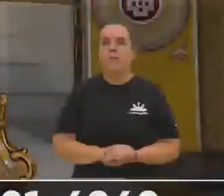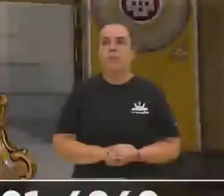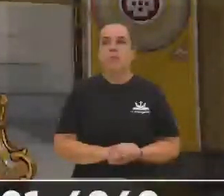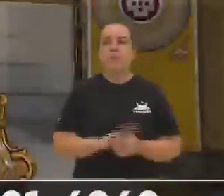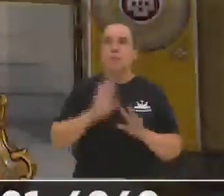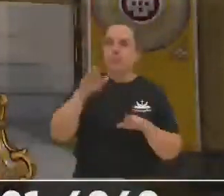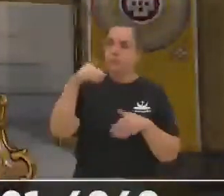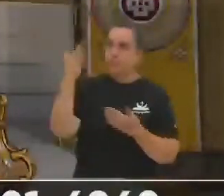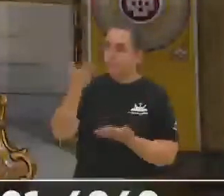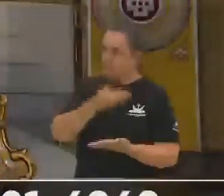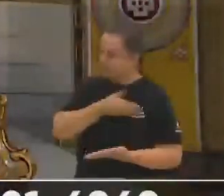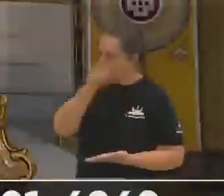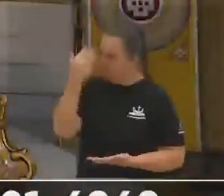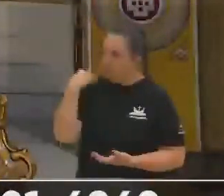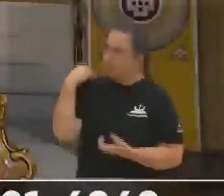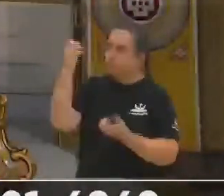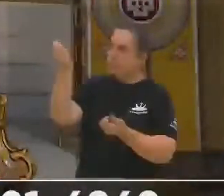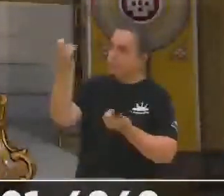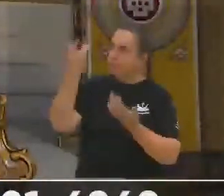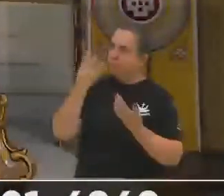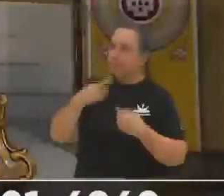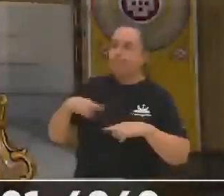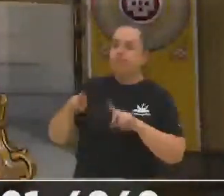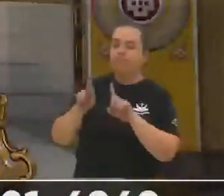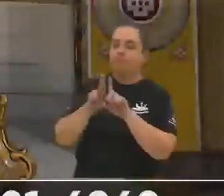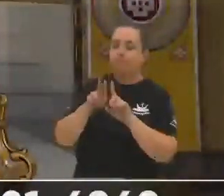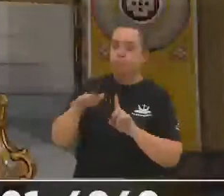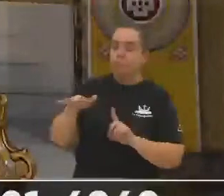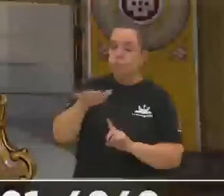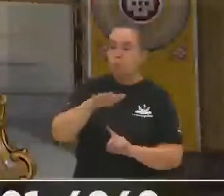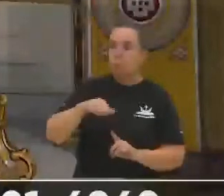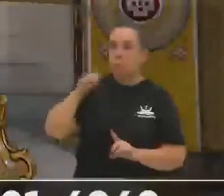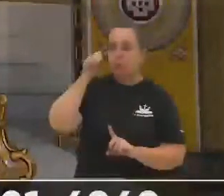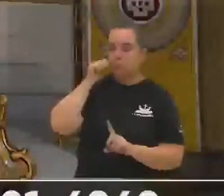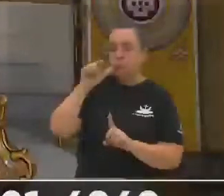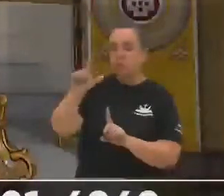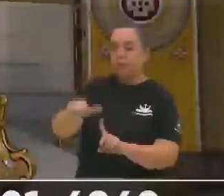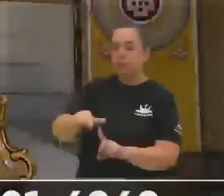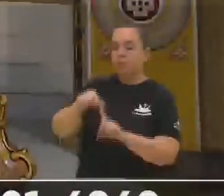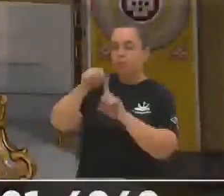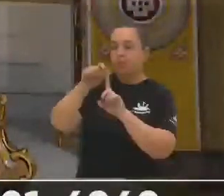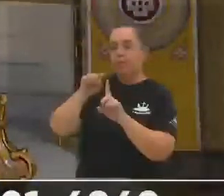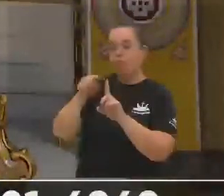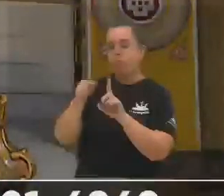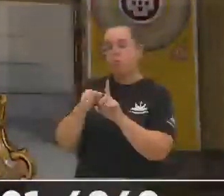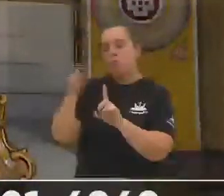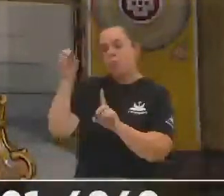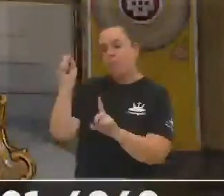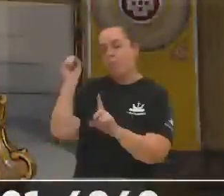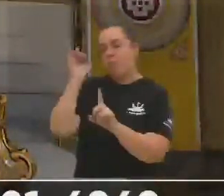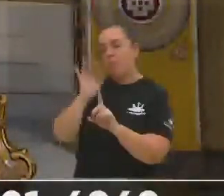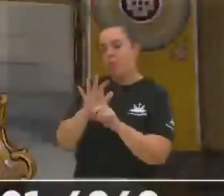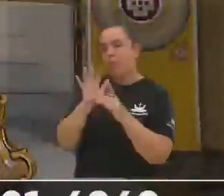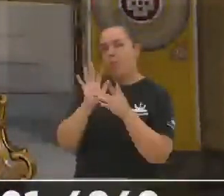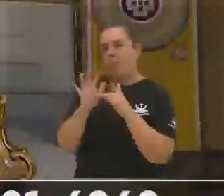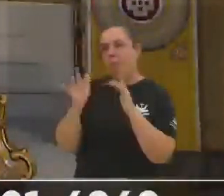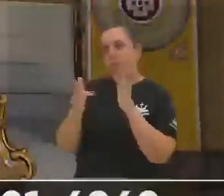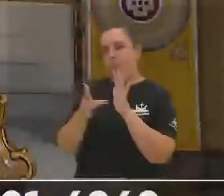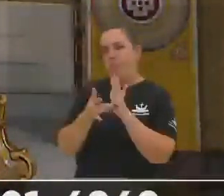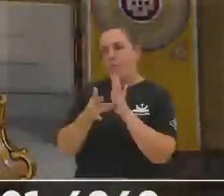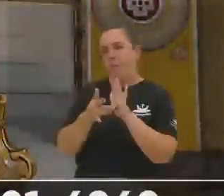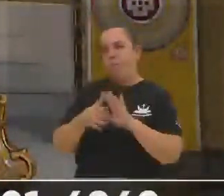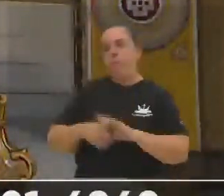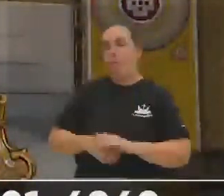Ave Maria, cheia de graça, o Senhor é convosco. Bendita sois vós entre as mulheres,